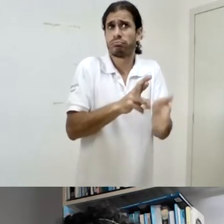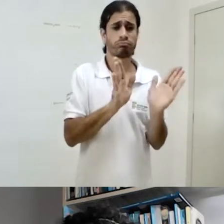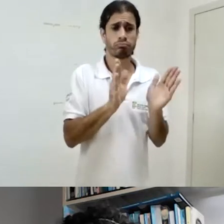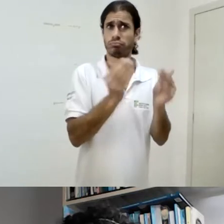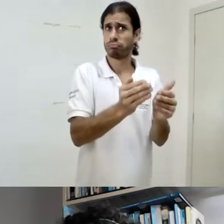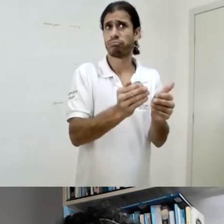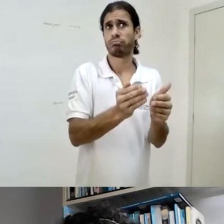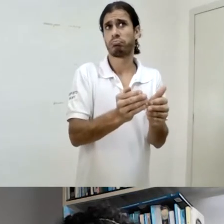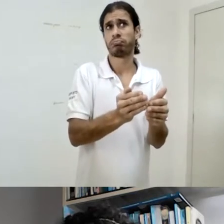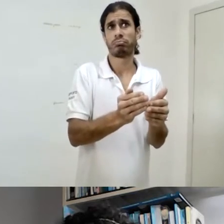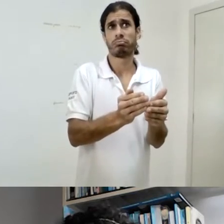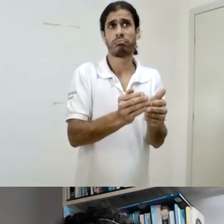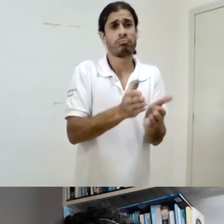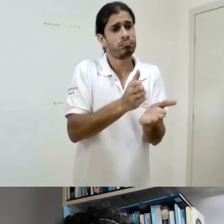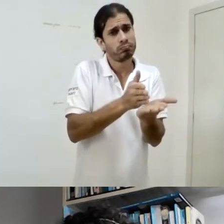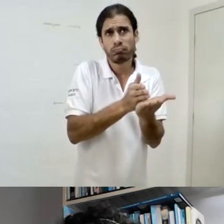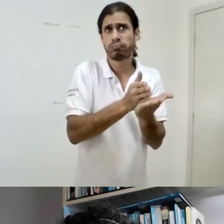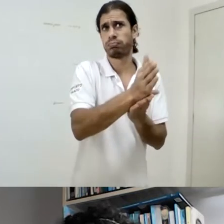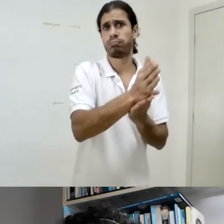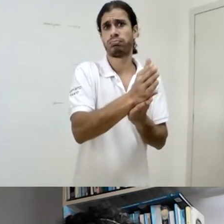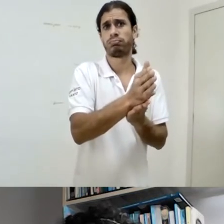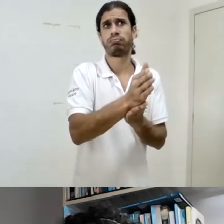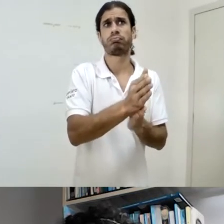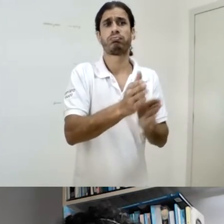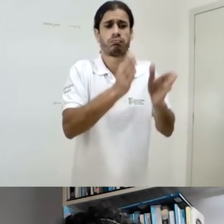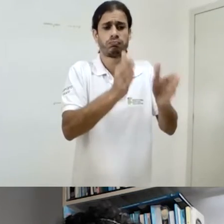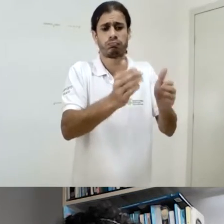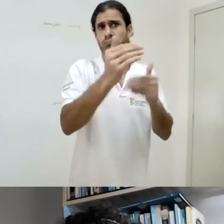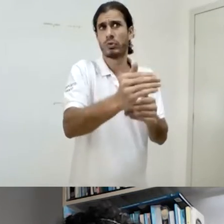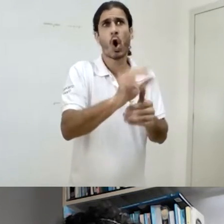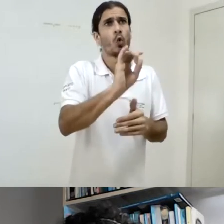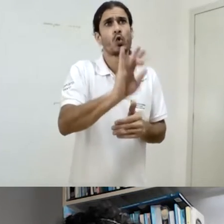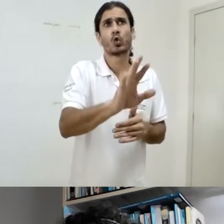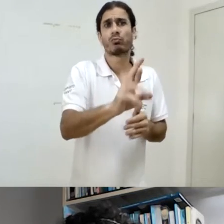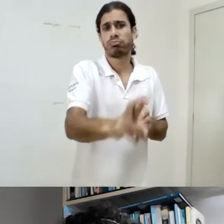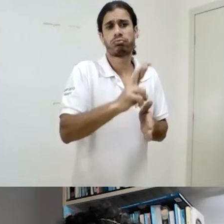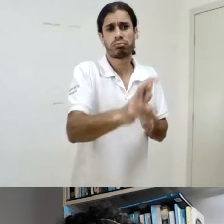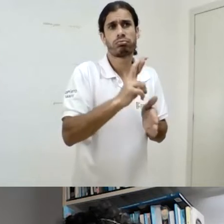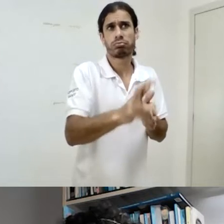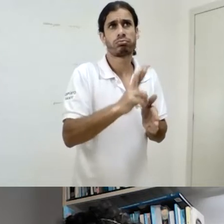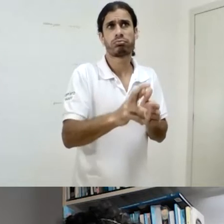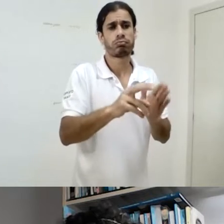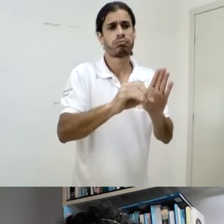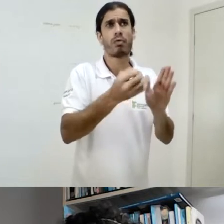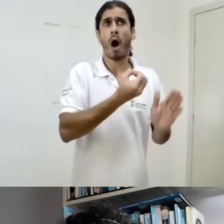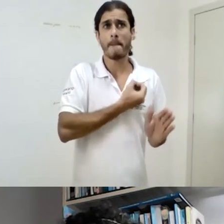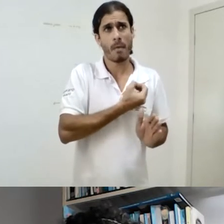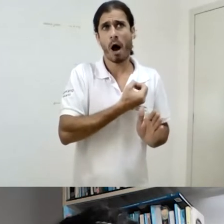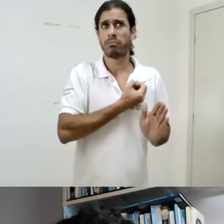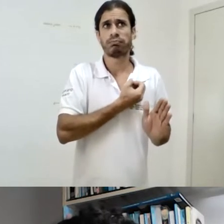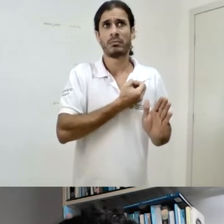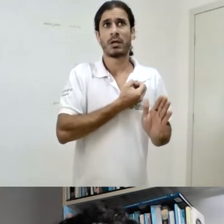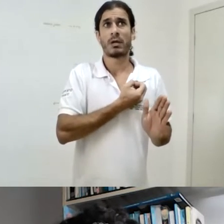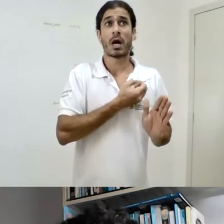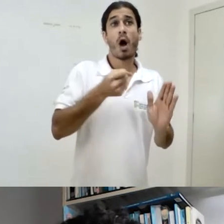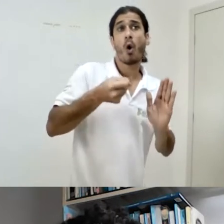respostas fechadas, você vai ter o quê? Um dado mais numérico ali, quantos responderam isso, quantos responderam aquilo, quantos disseram isso, quantos disseram aquilo.